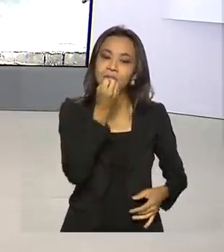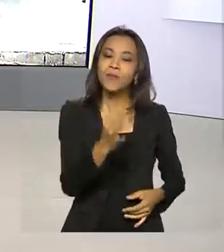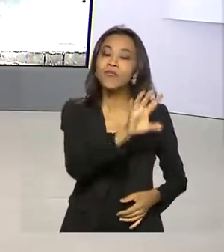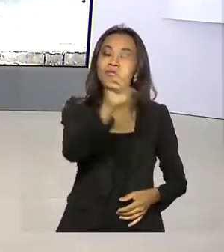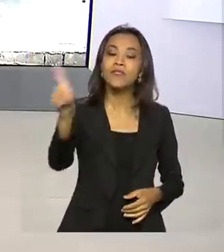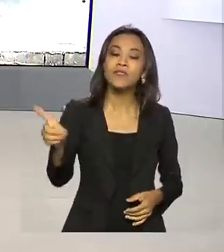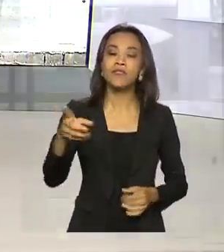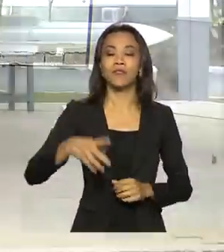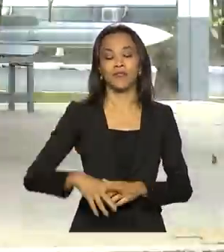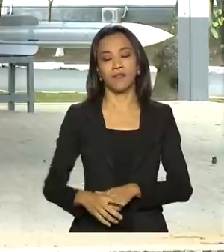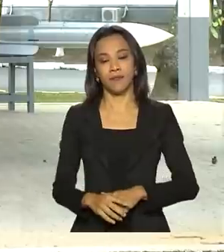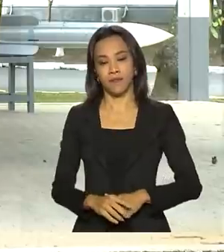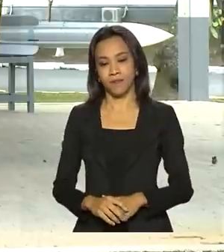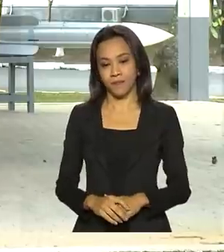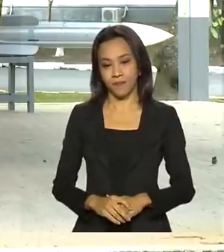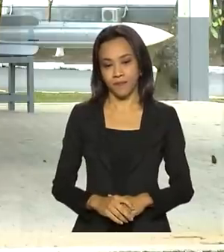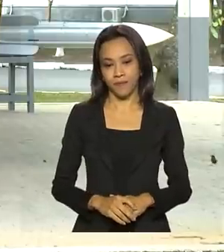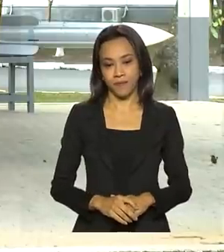dia